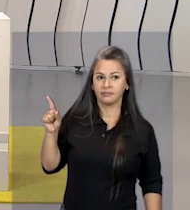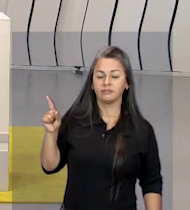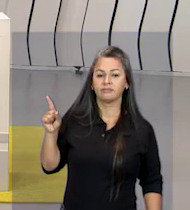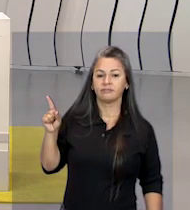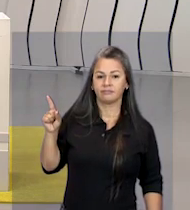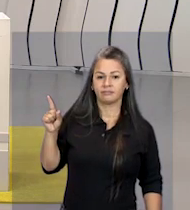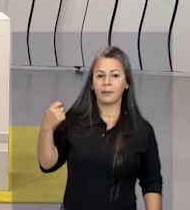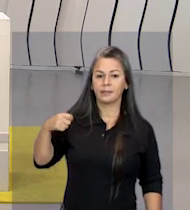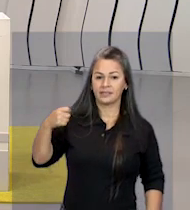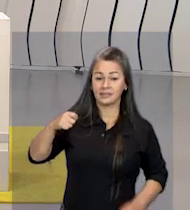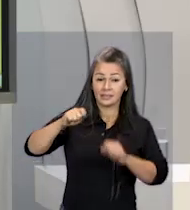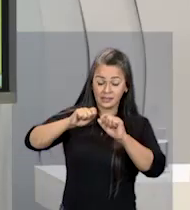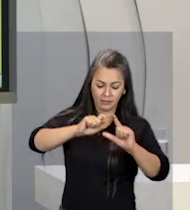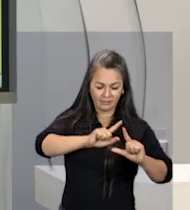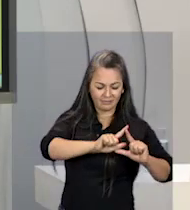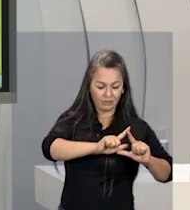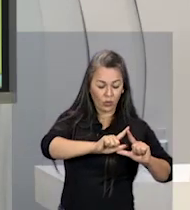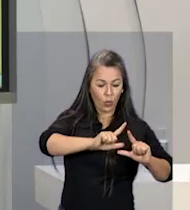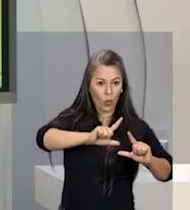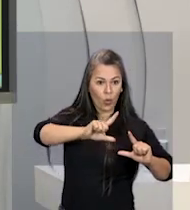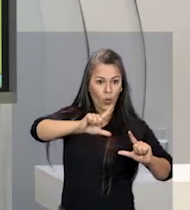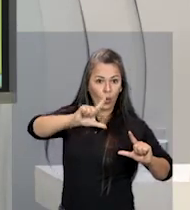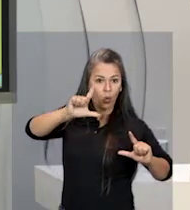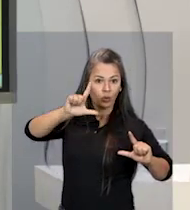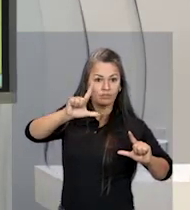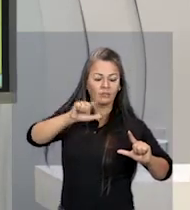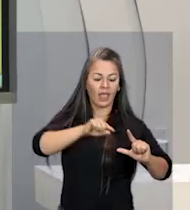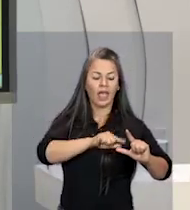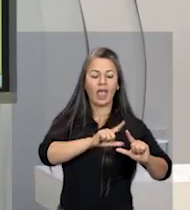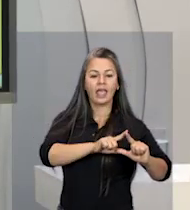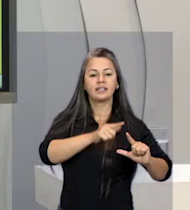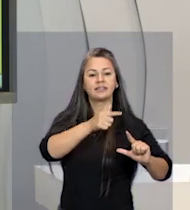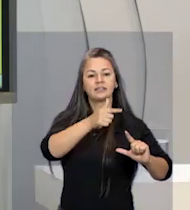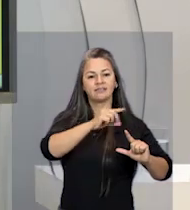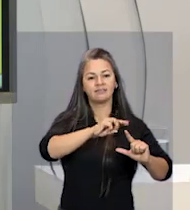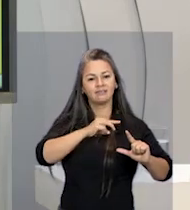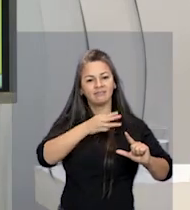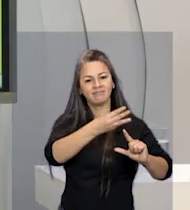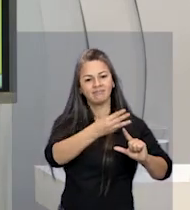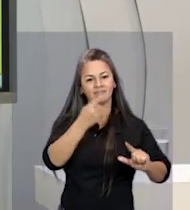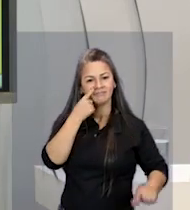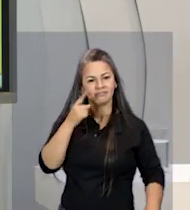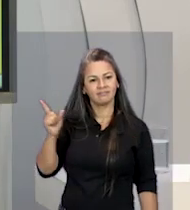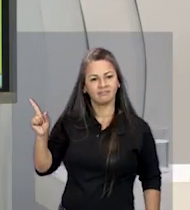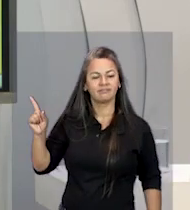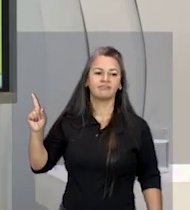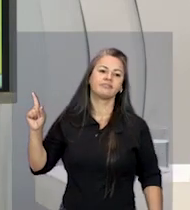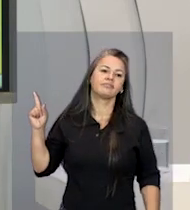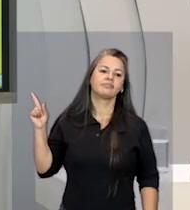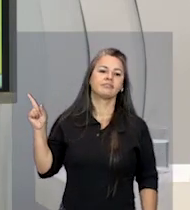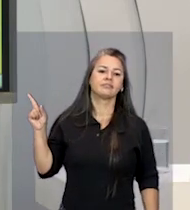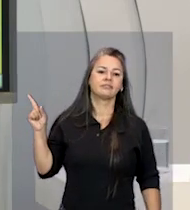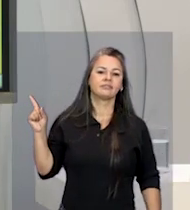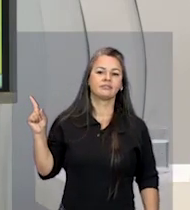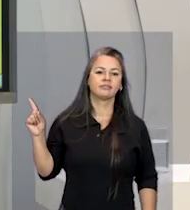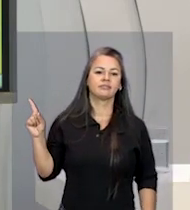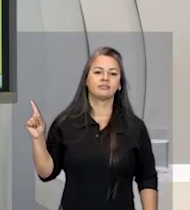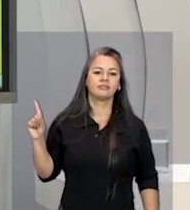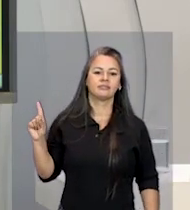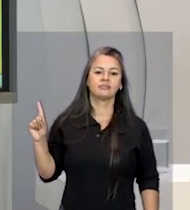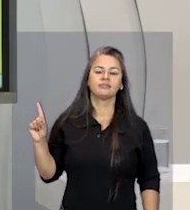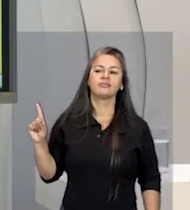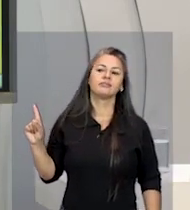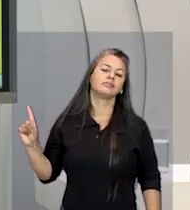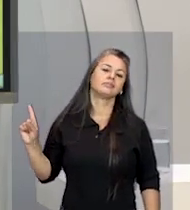seria um triangulão aqui, ó, grandão aqui. Ó. Então, vou chamar aqui de x, y,